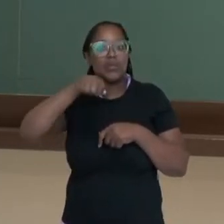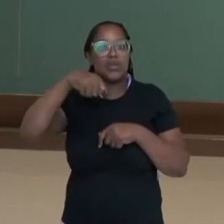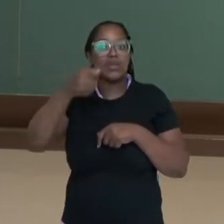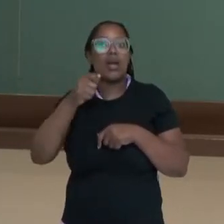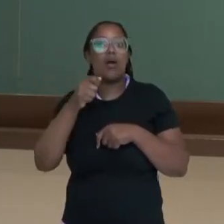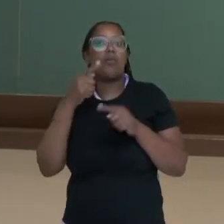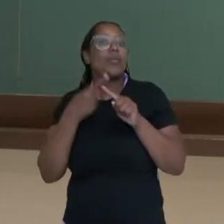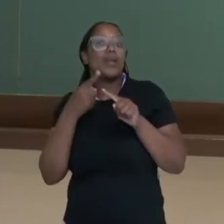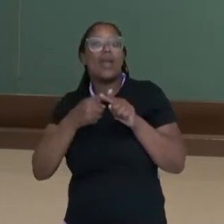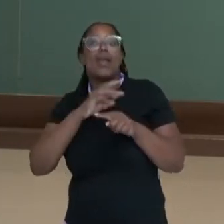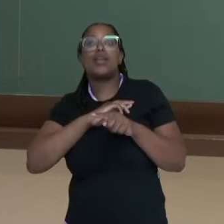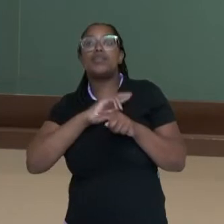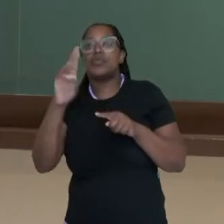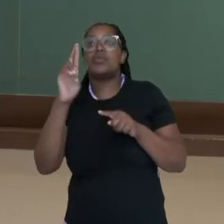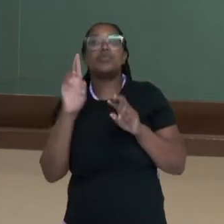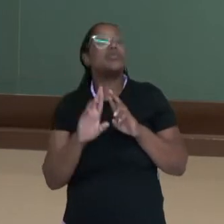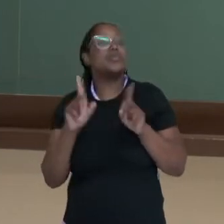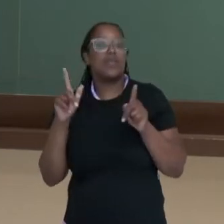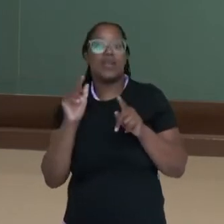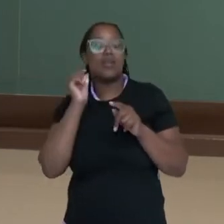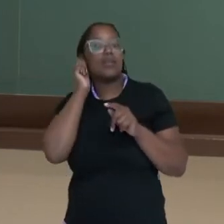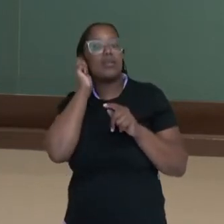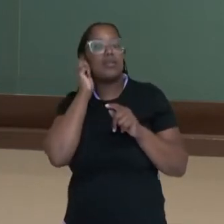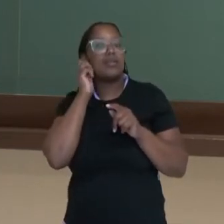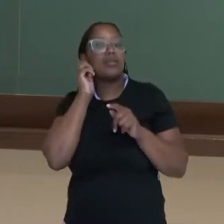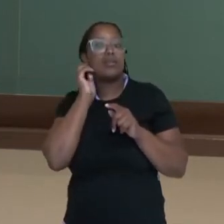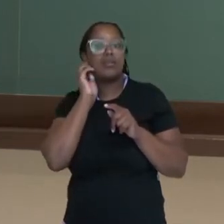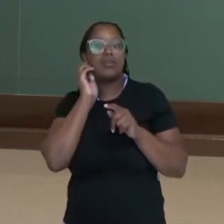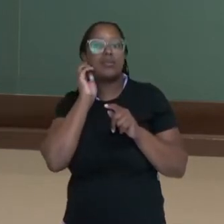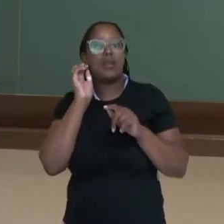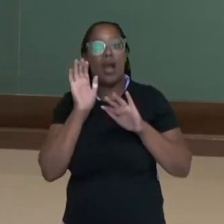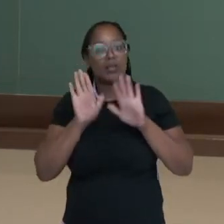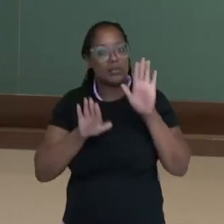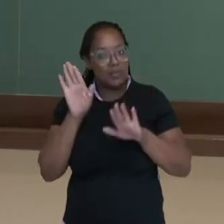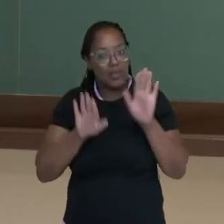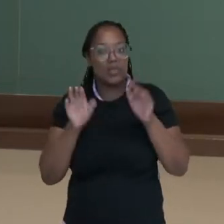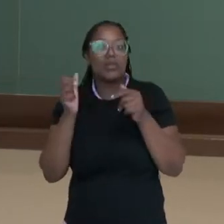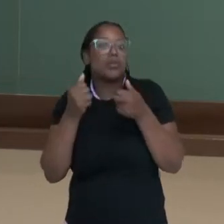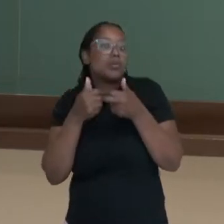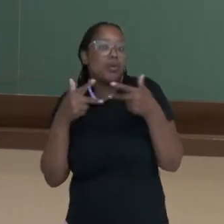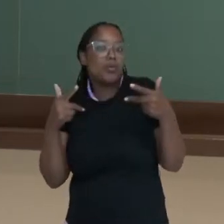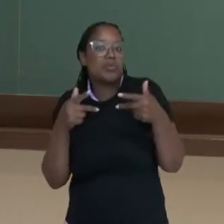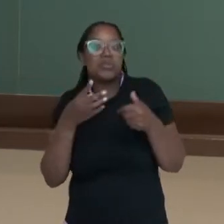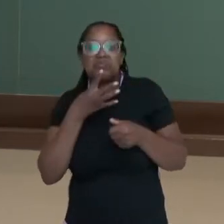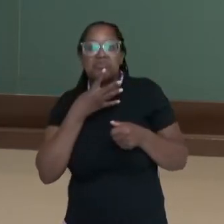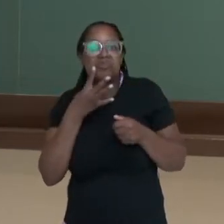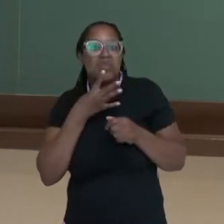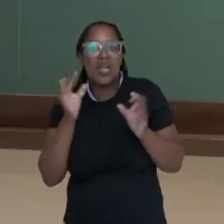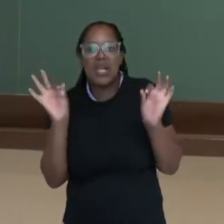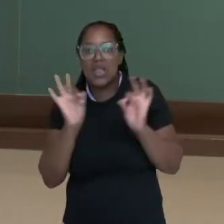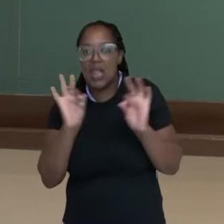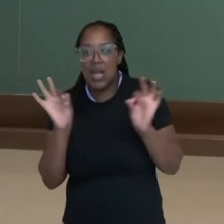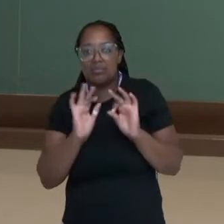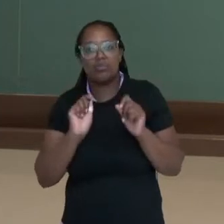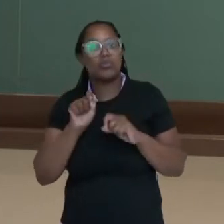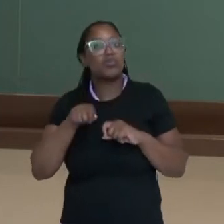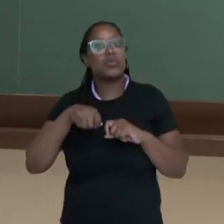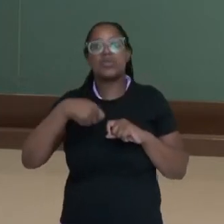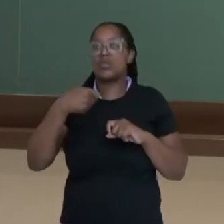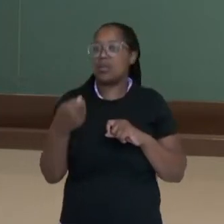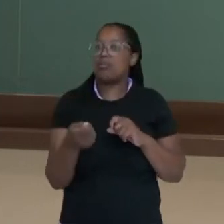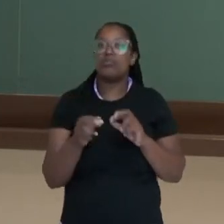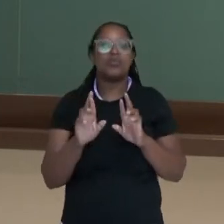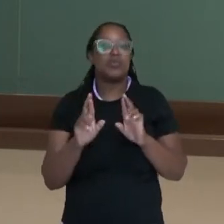religiões diferentes, né? Às vezes, uma coisa que talvez eu nem conheça, um símbolo que talvez eu nem